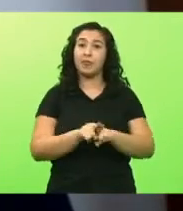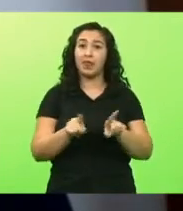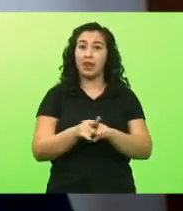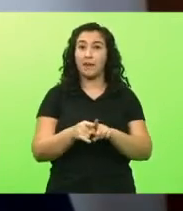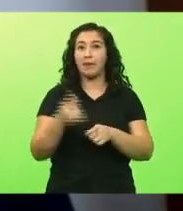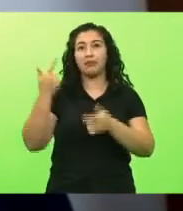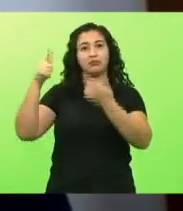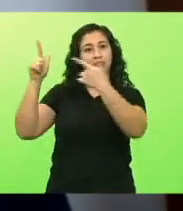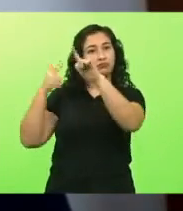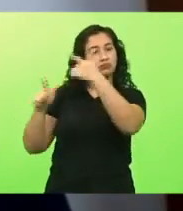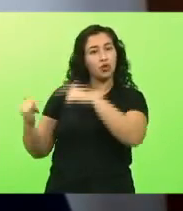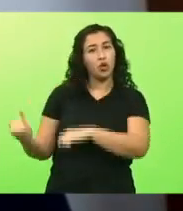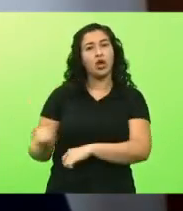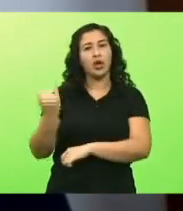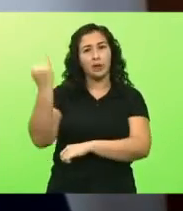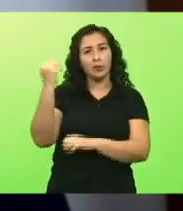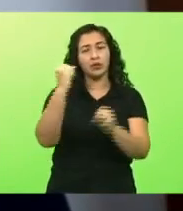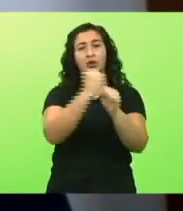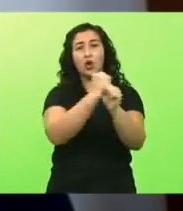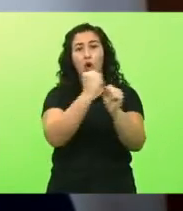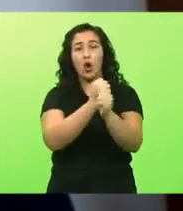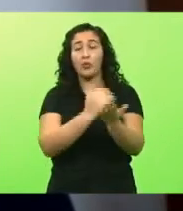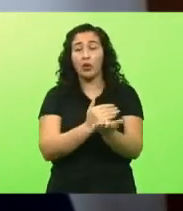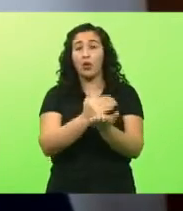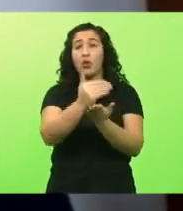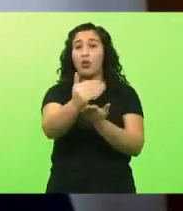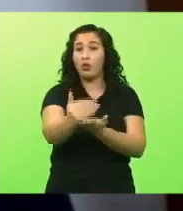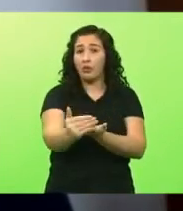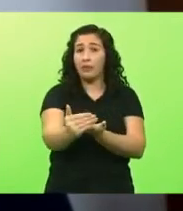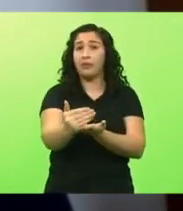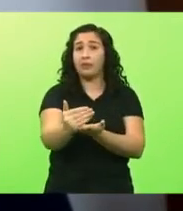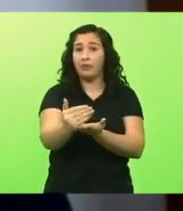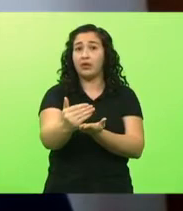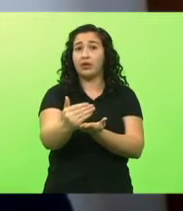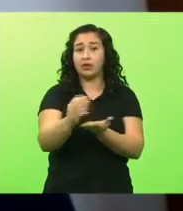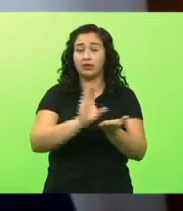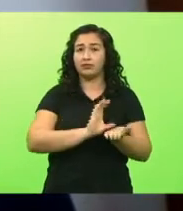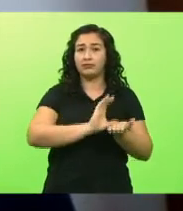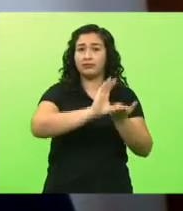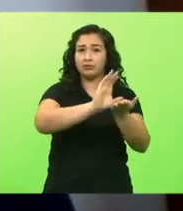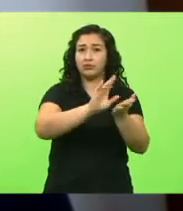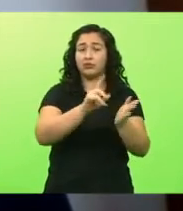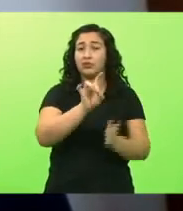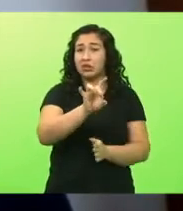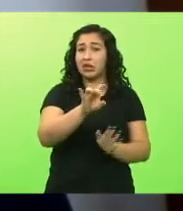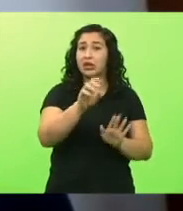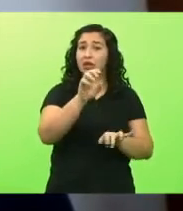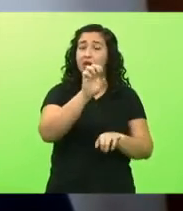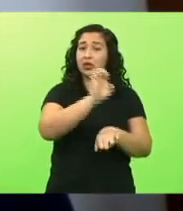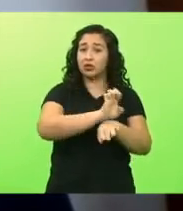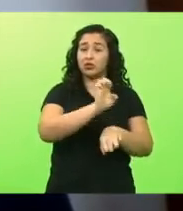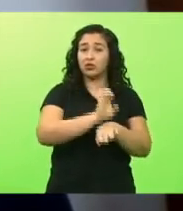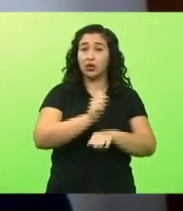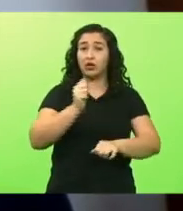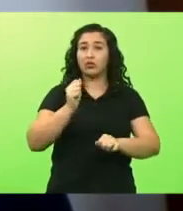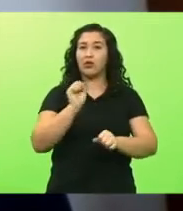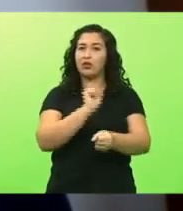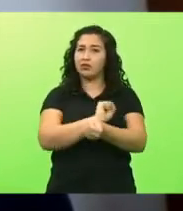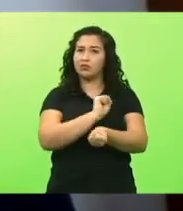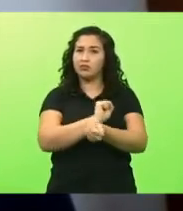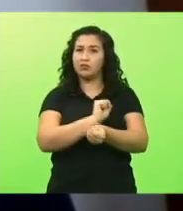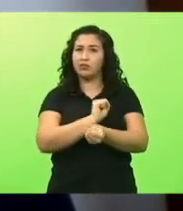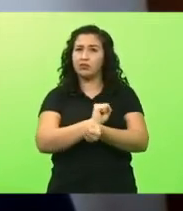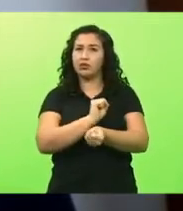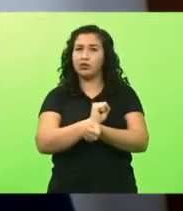outras importantes obras foram começadas com recursos próprios do Estado, que aguarda ansiosamente a liberação do